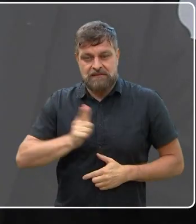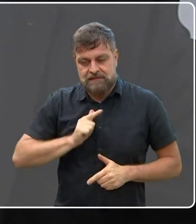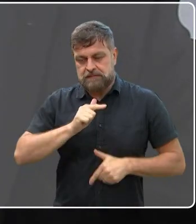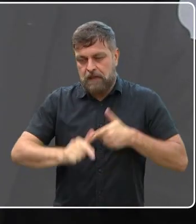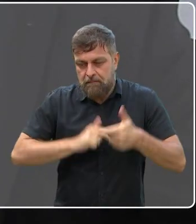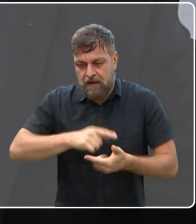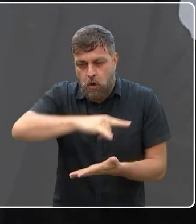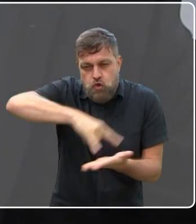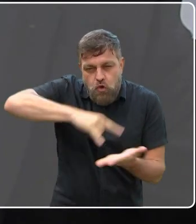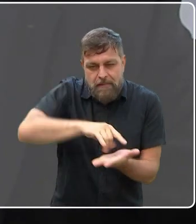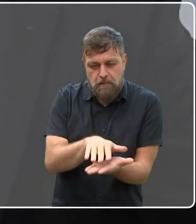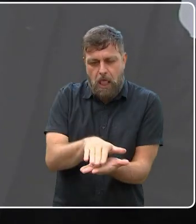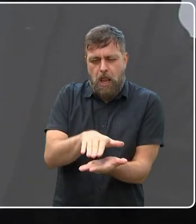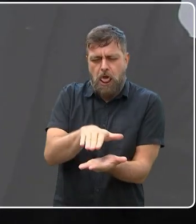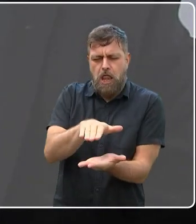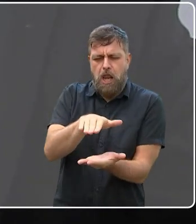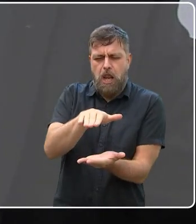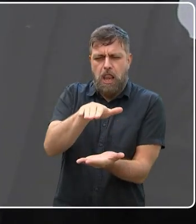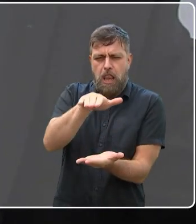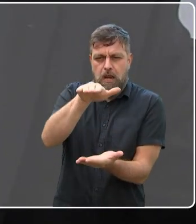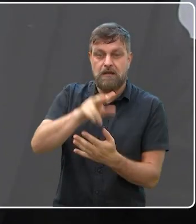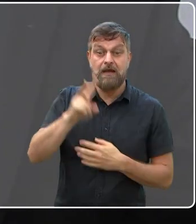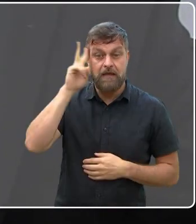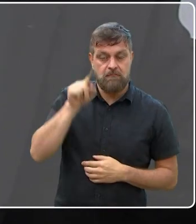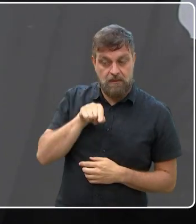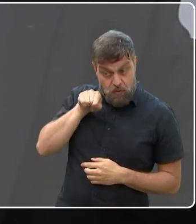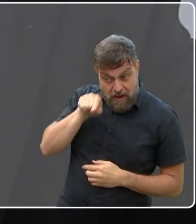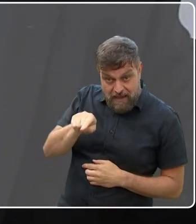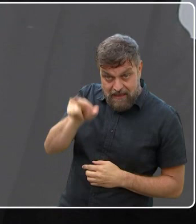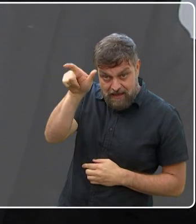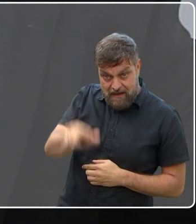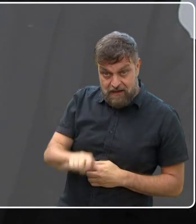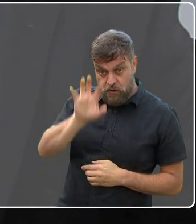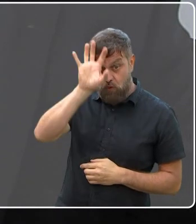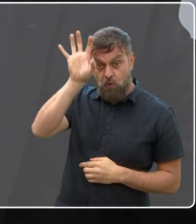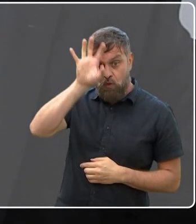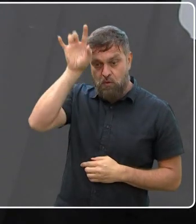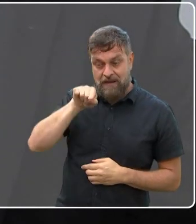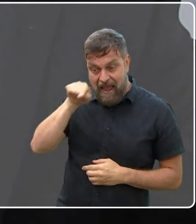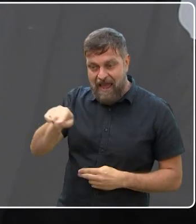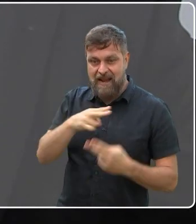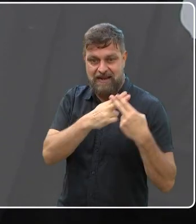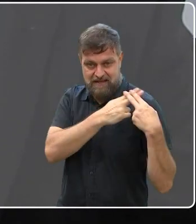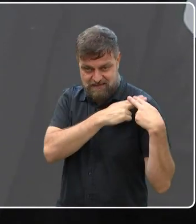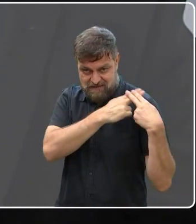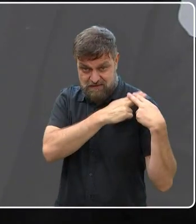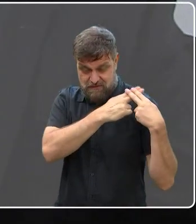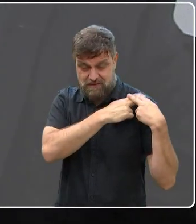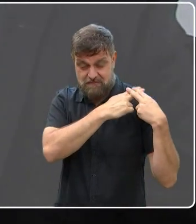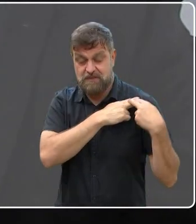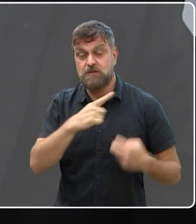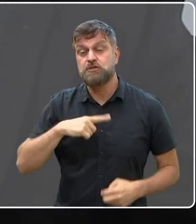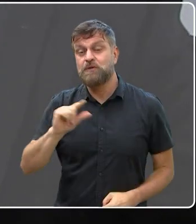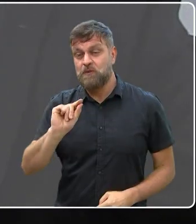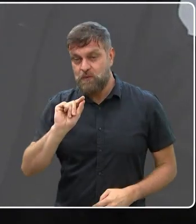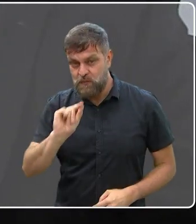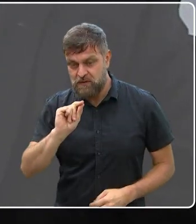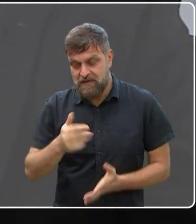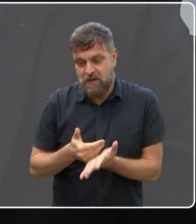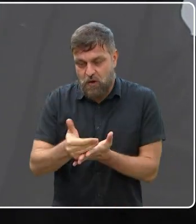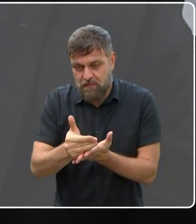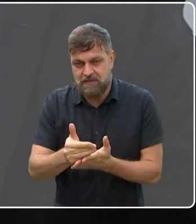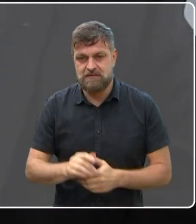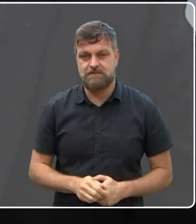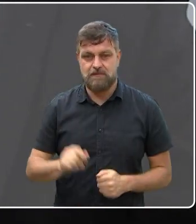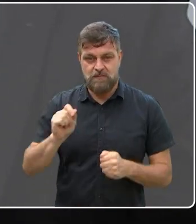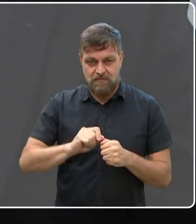muito serviço burocrático, né? Então eu me lembro que uma das atribuições, das responsabilidades do Lucas,